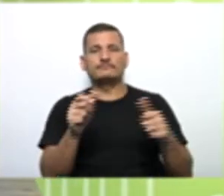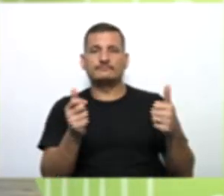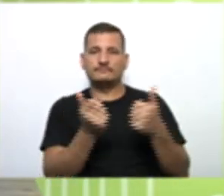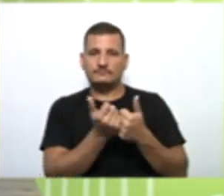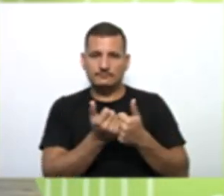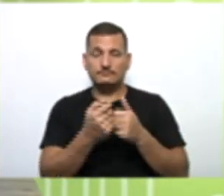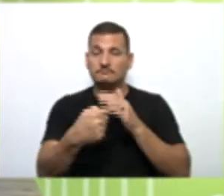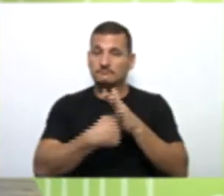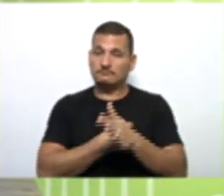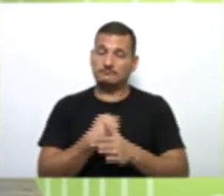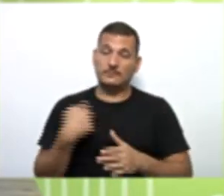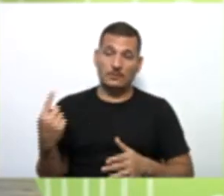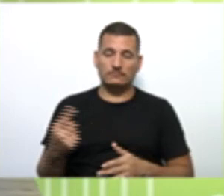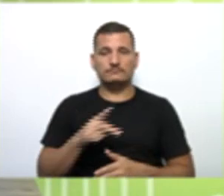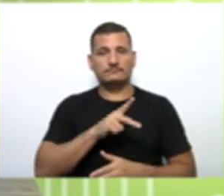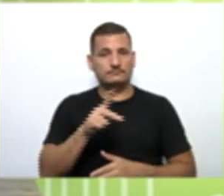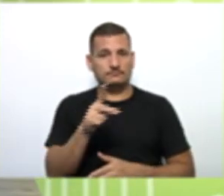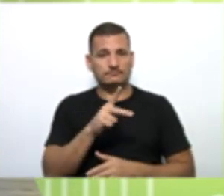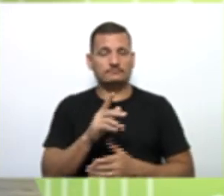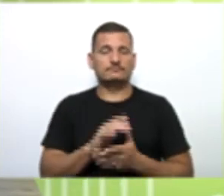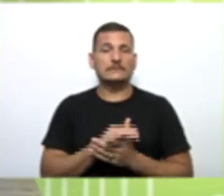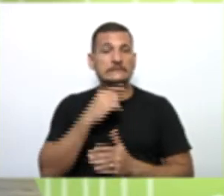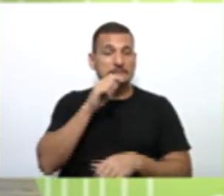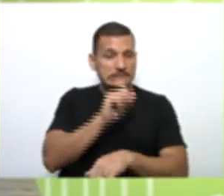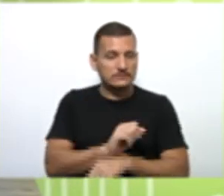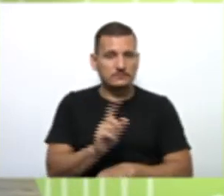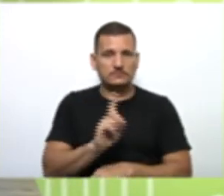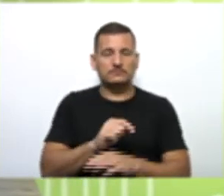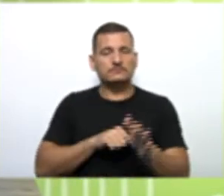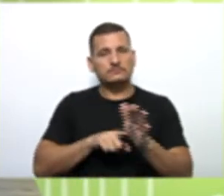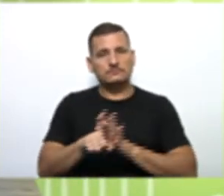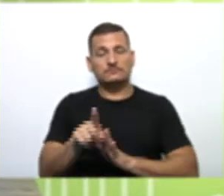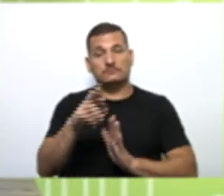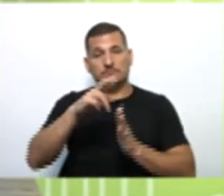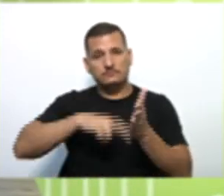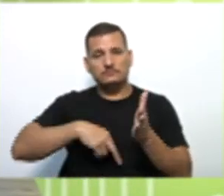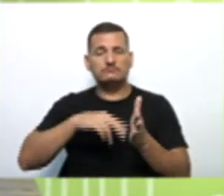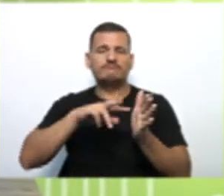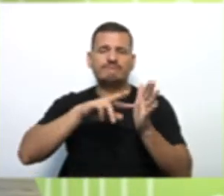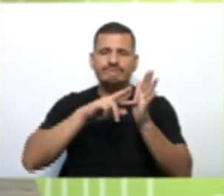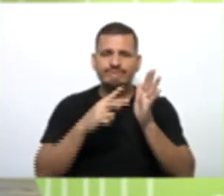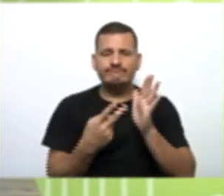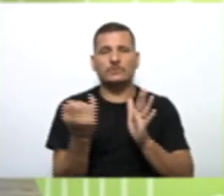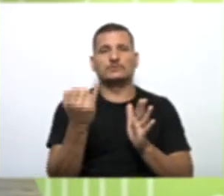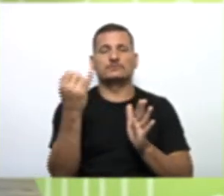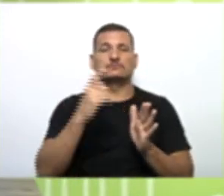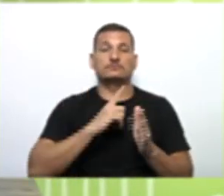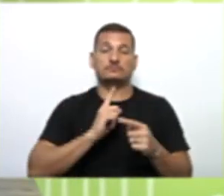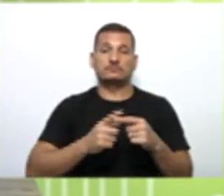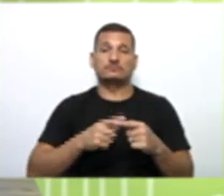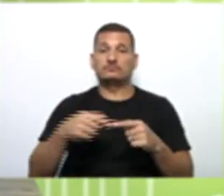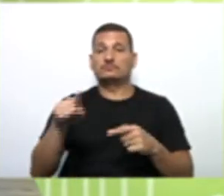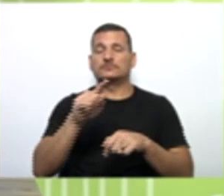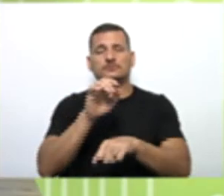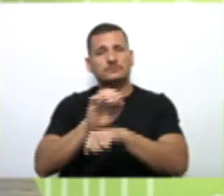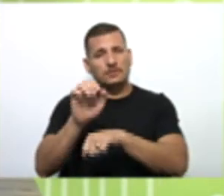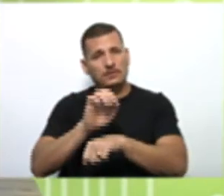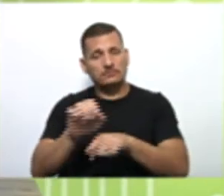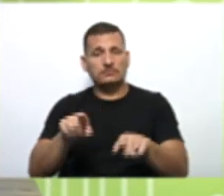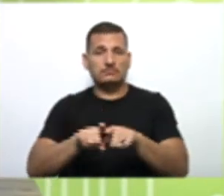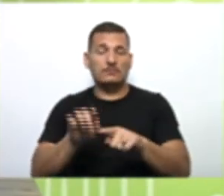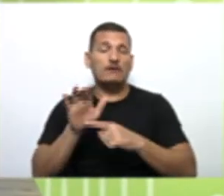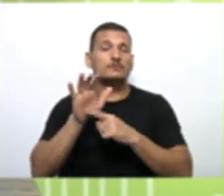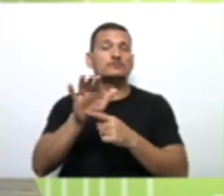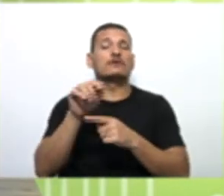professores, né? Não deixem as dúvidas pararem. O relatório é significativo porque vocês vão desenvolver o estágio e a forma de apresentar